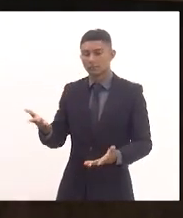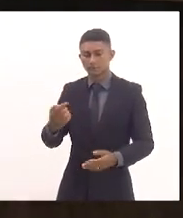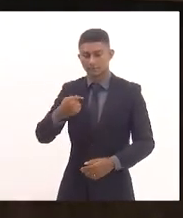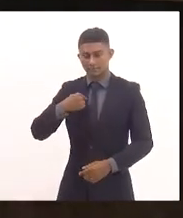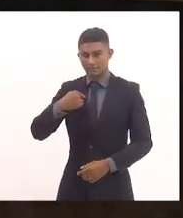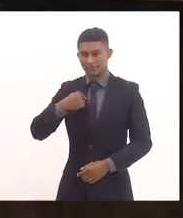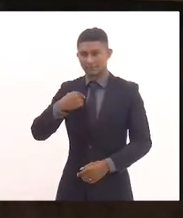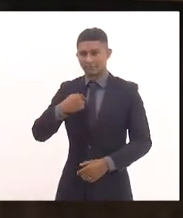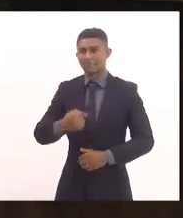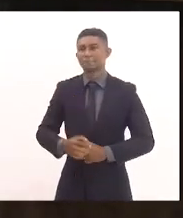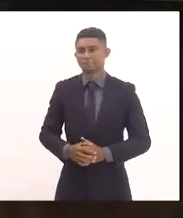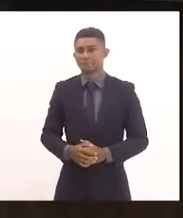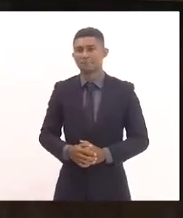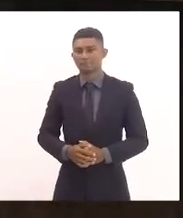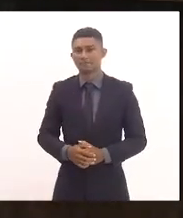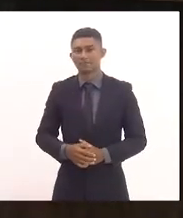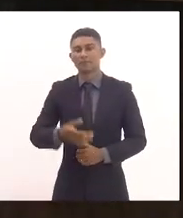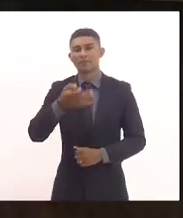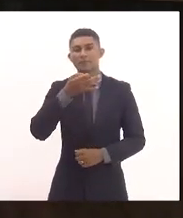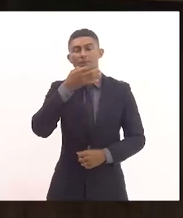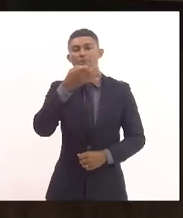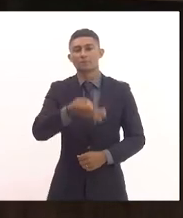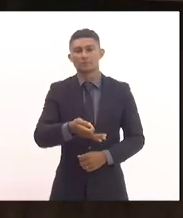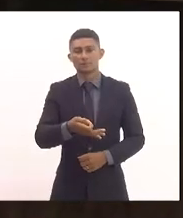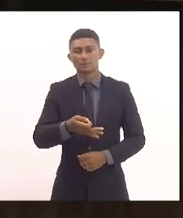Eu dou um parecer